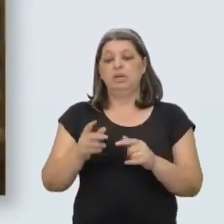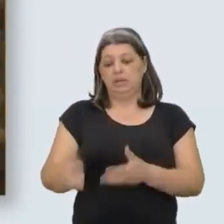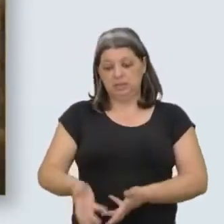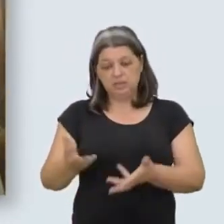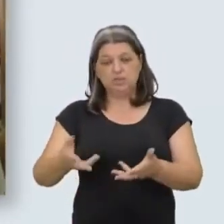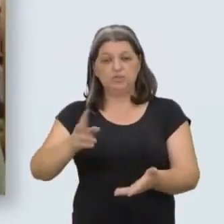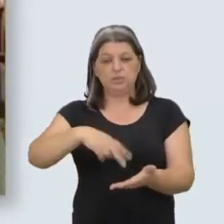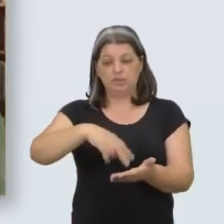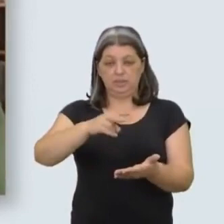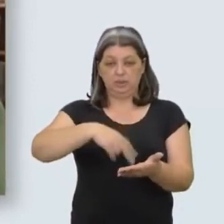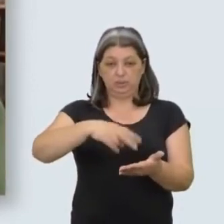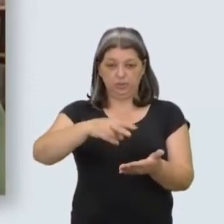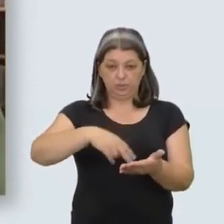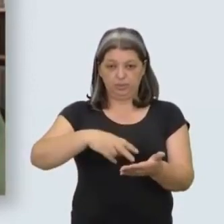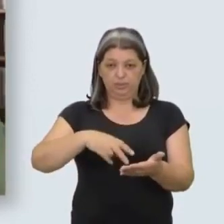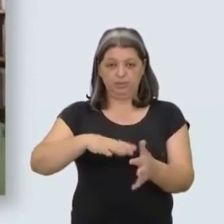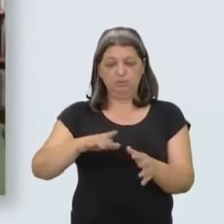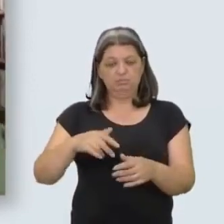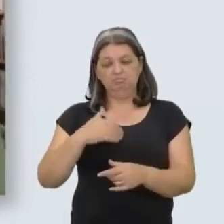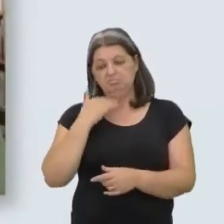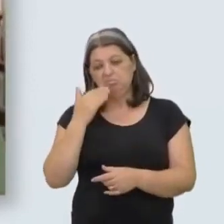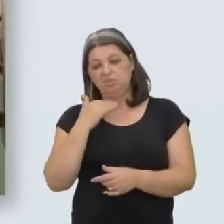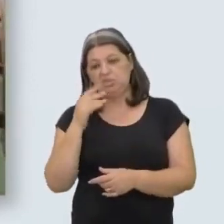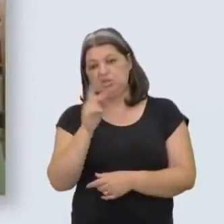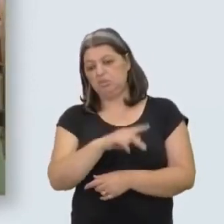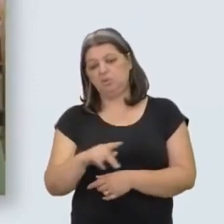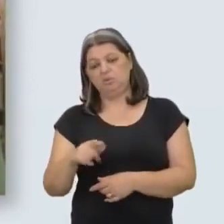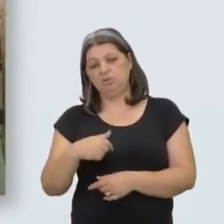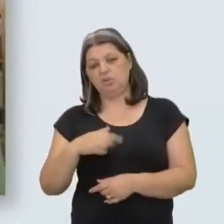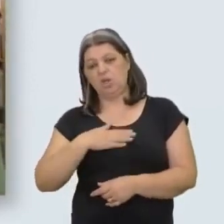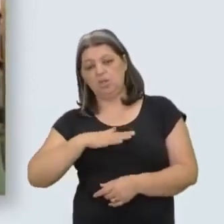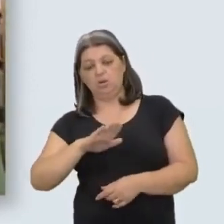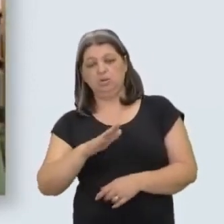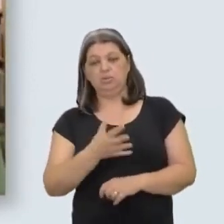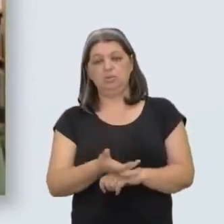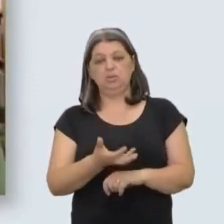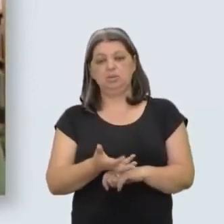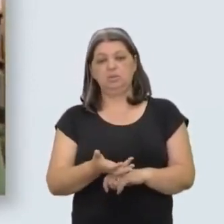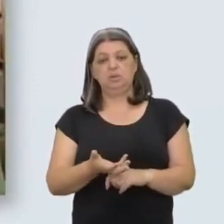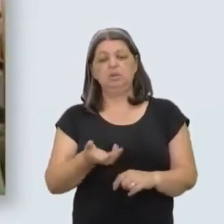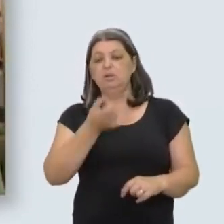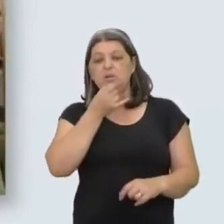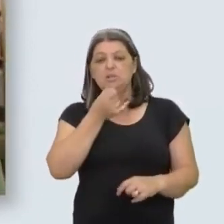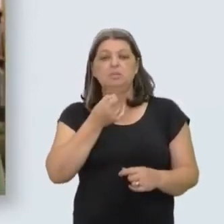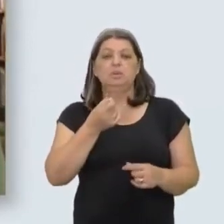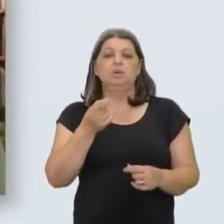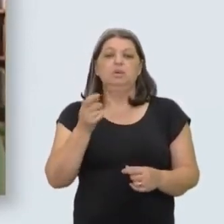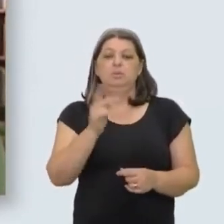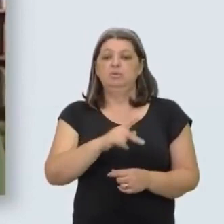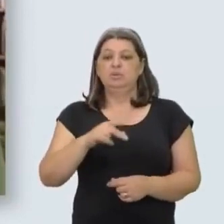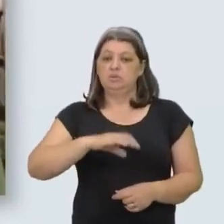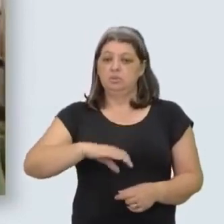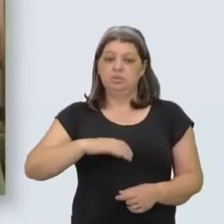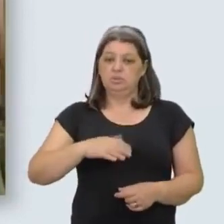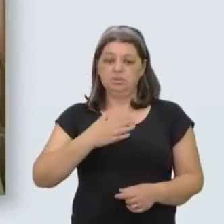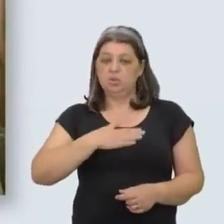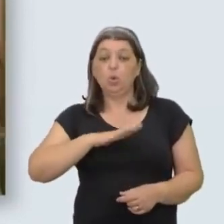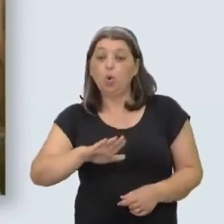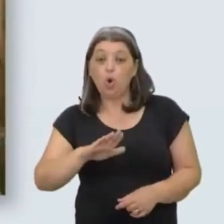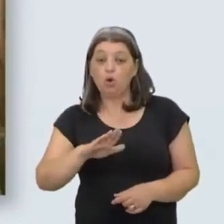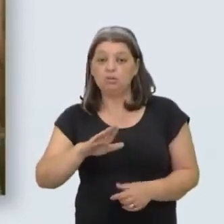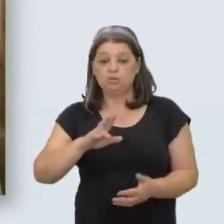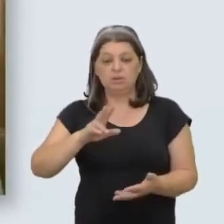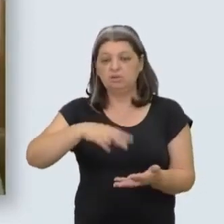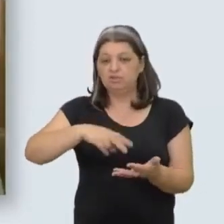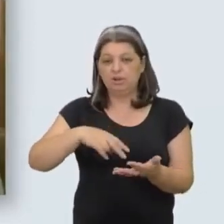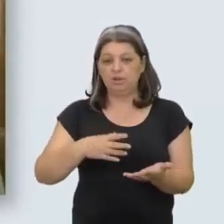leitura. Não adianta ter professor que não goste da matéria, que um professor de português que não gosta de ler, sabe? Professor de